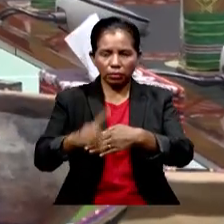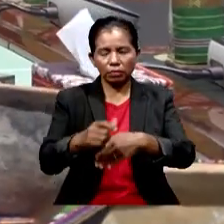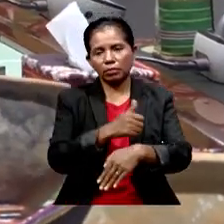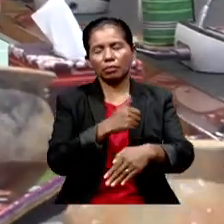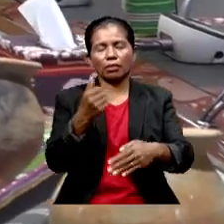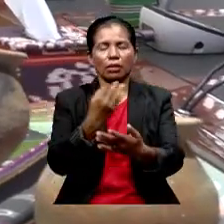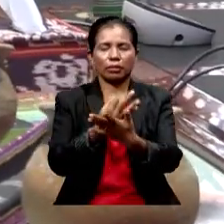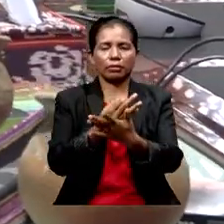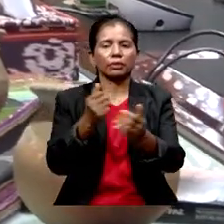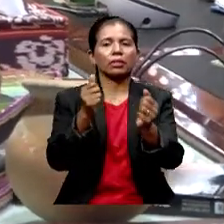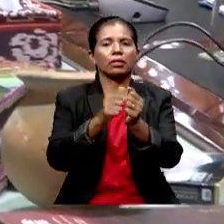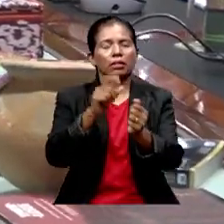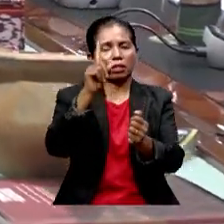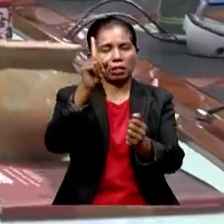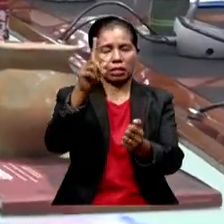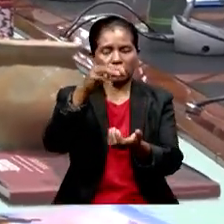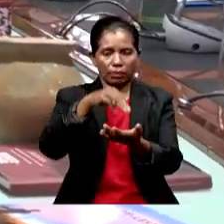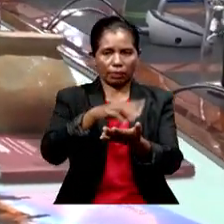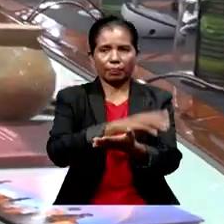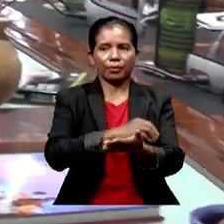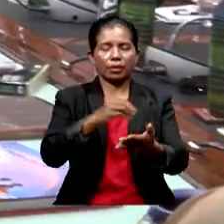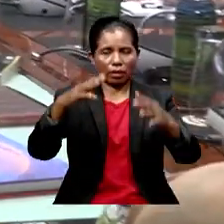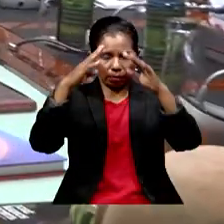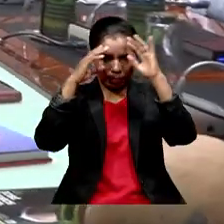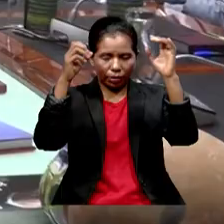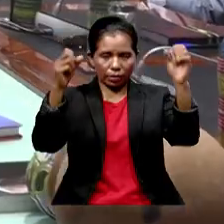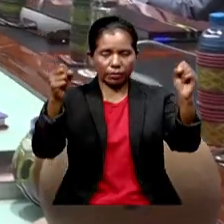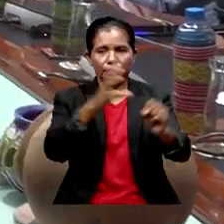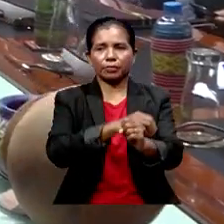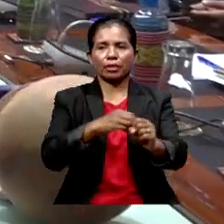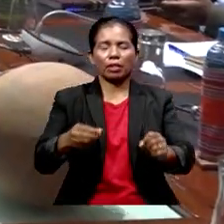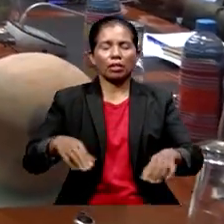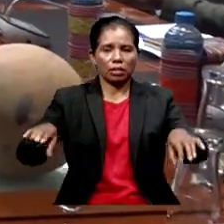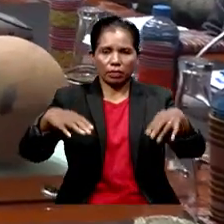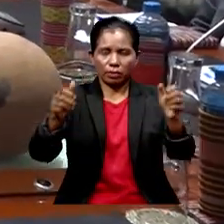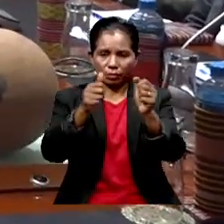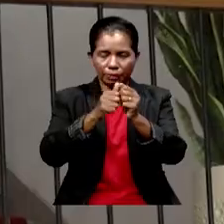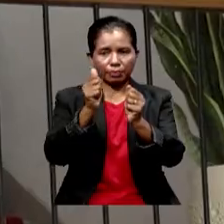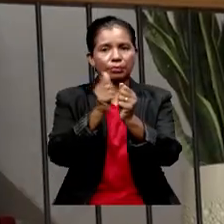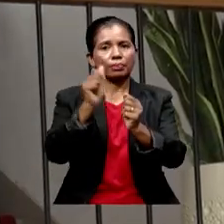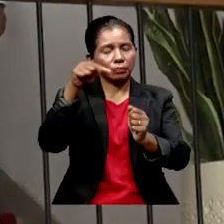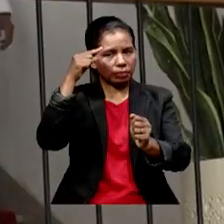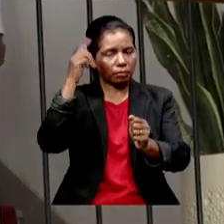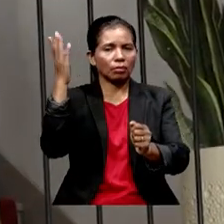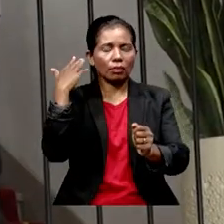ho montante to conide ho balu antes nemos presidência república serviço hamuto ko governo